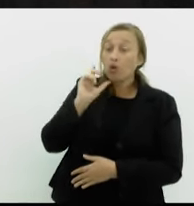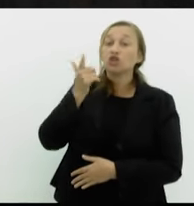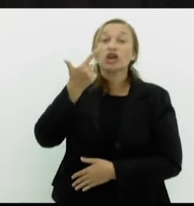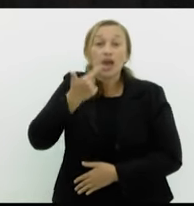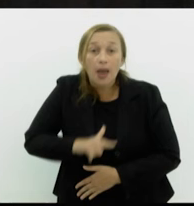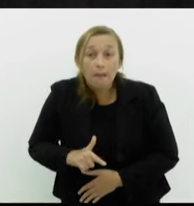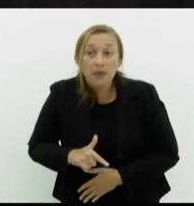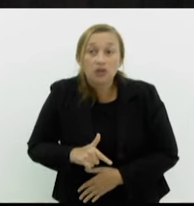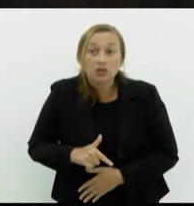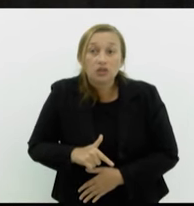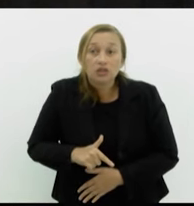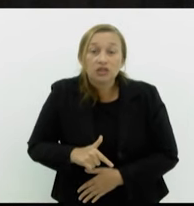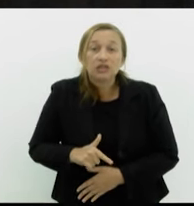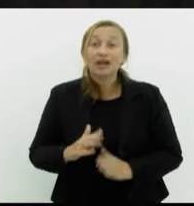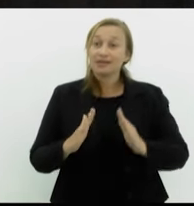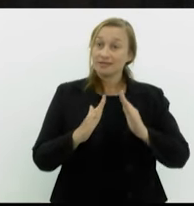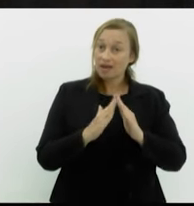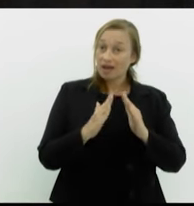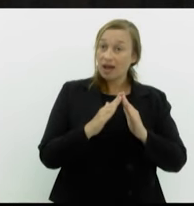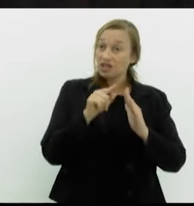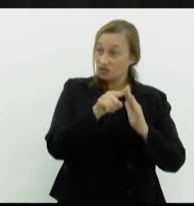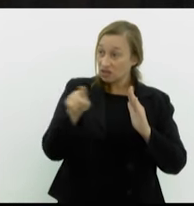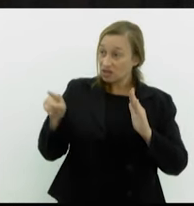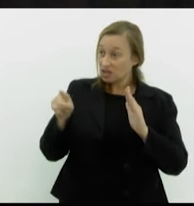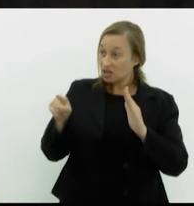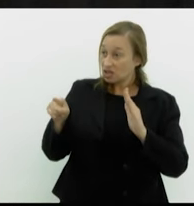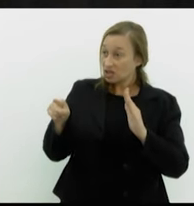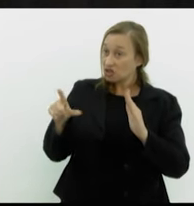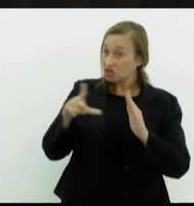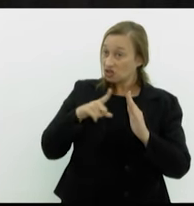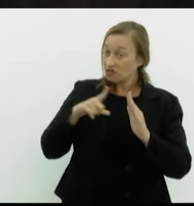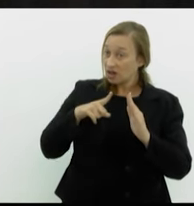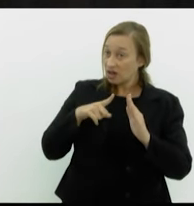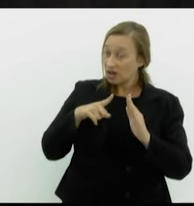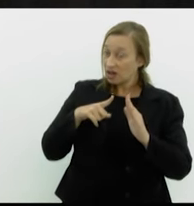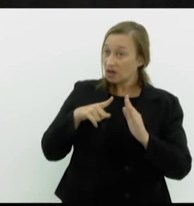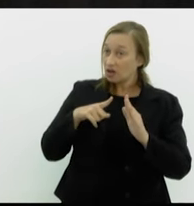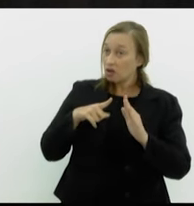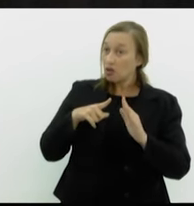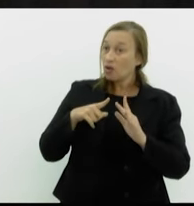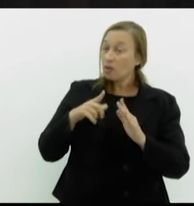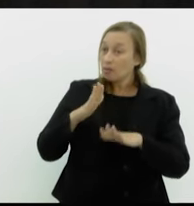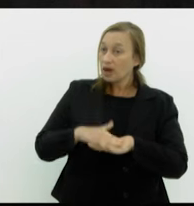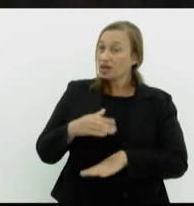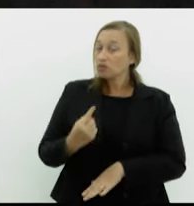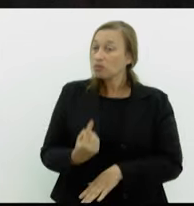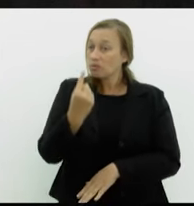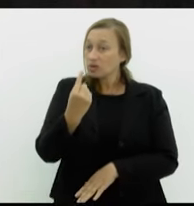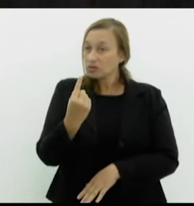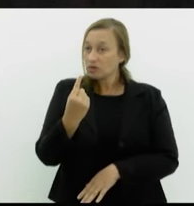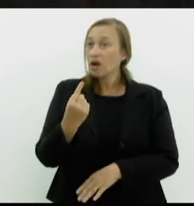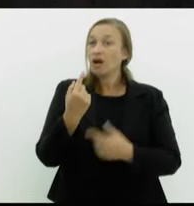repito. Nessa casa, vocês ganharam um novo e grande inimigo.